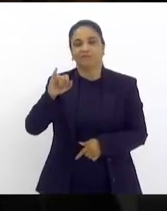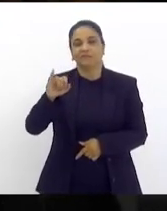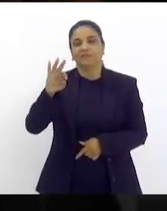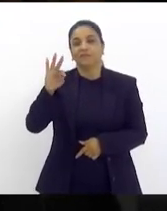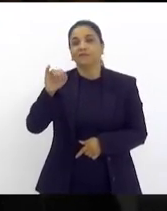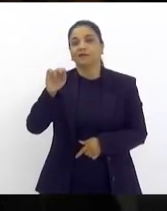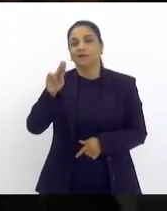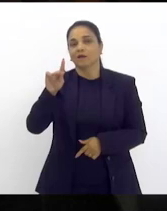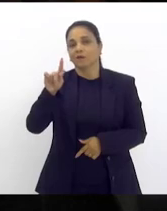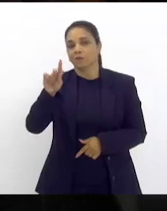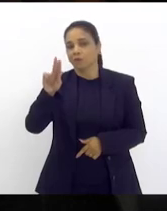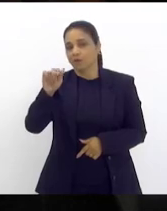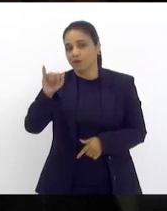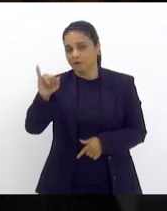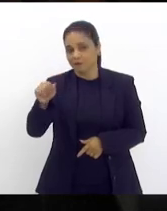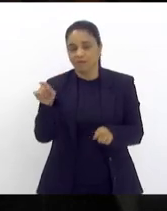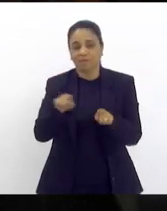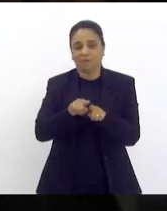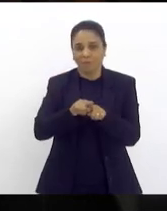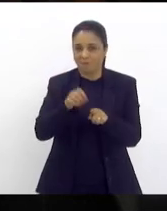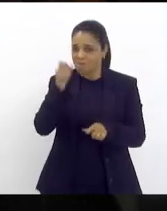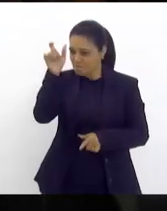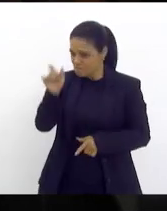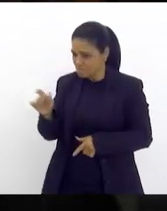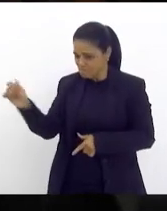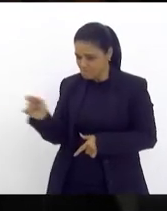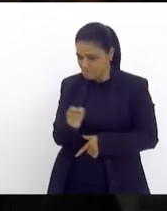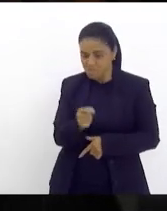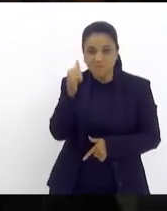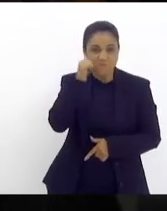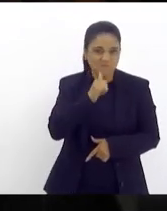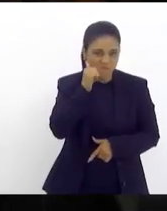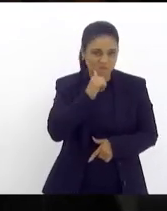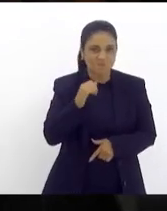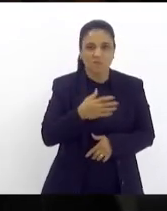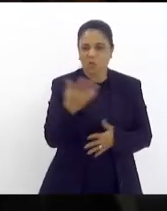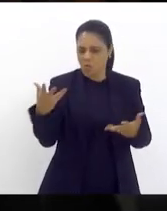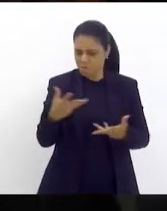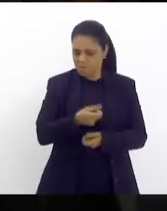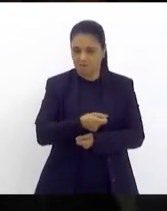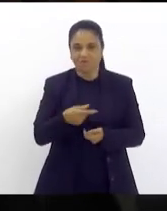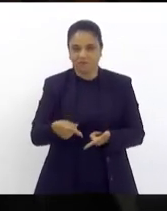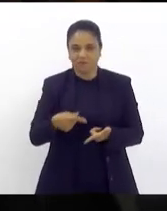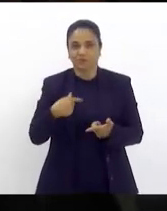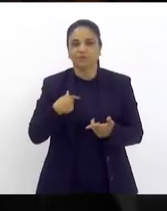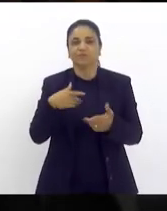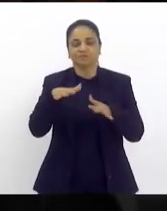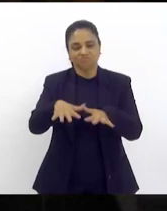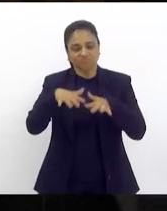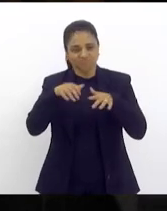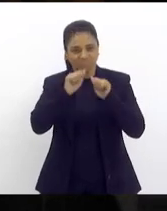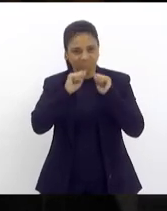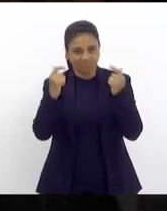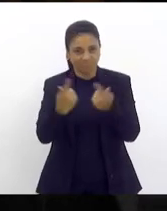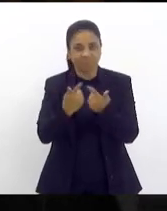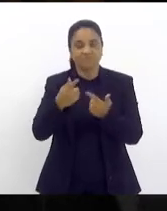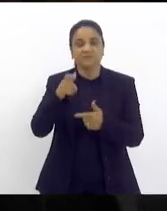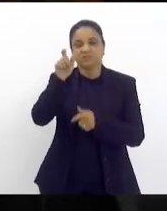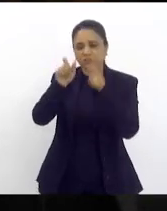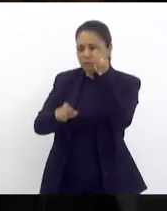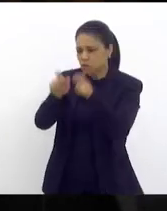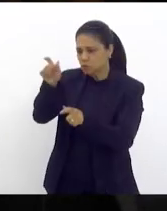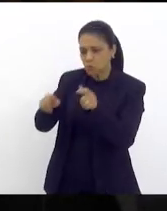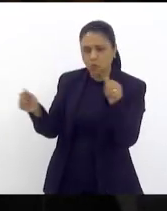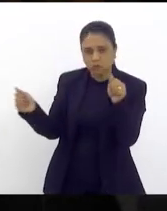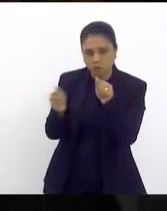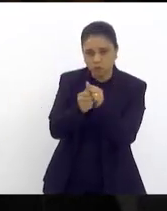uma presença feminina nessa casa, saudando todos os vereadores aqui. Eu não posso deixar de citar as pessoas que estiveram ao meu lado no dia a dia pedindo